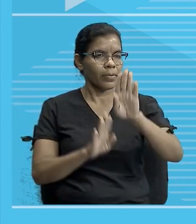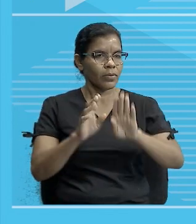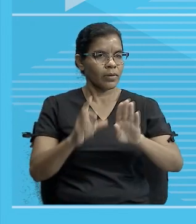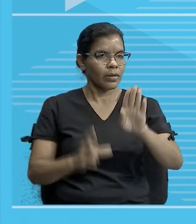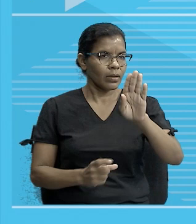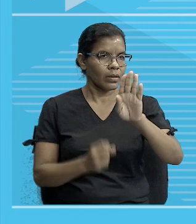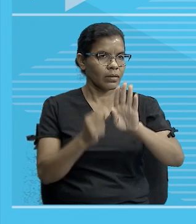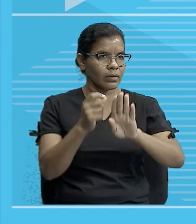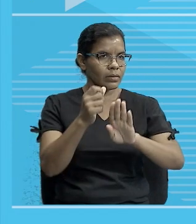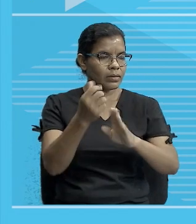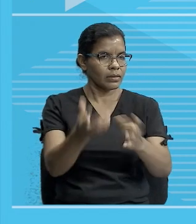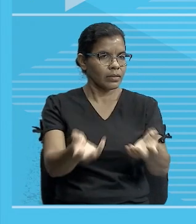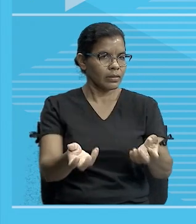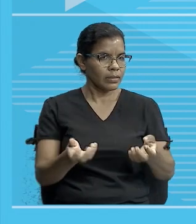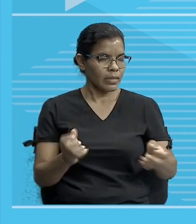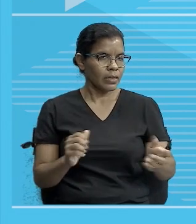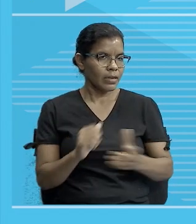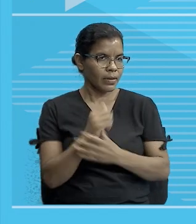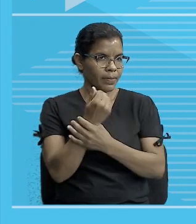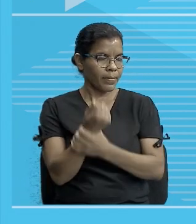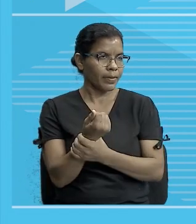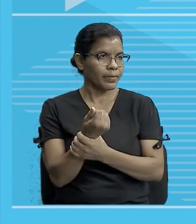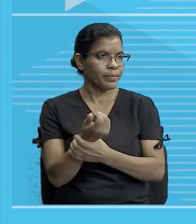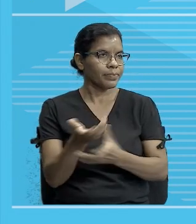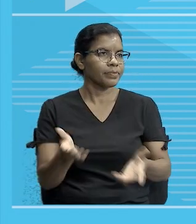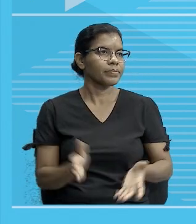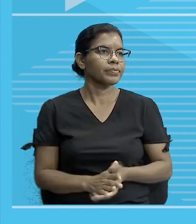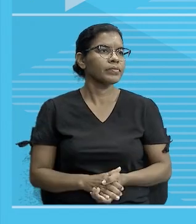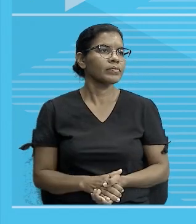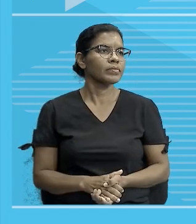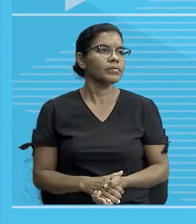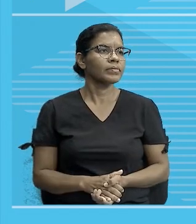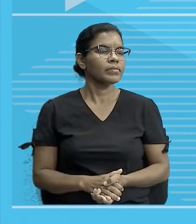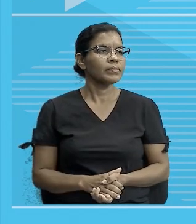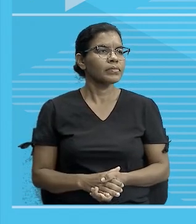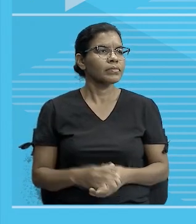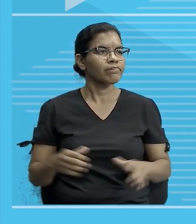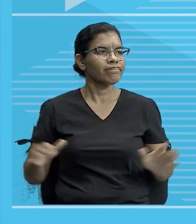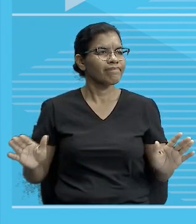estava salivando. Doidinha para derrubar o rei.